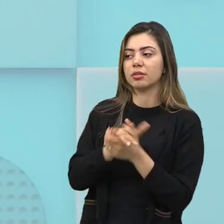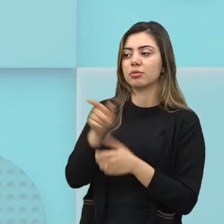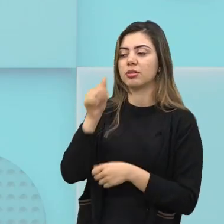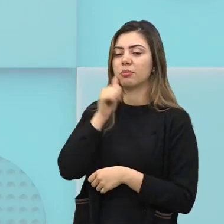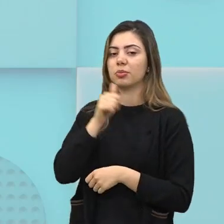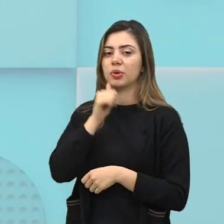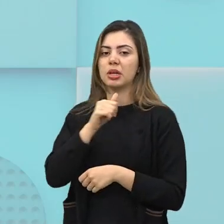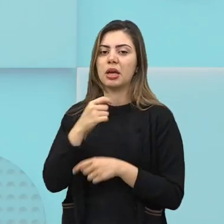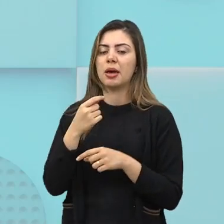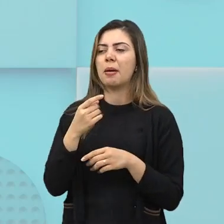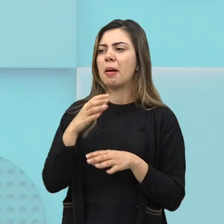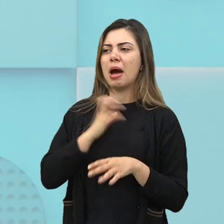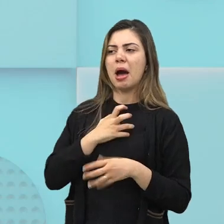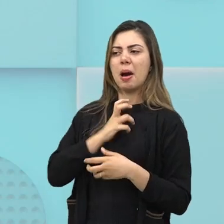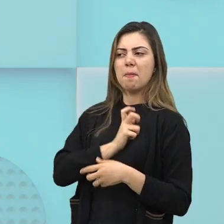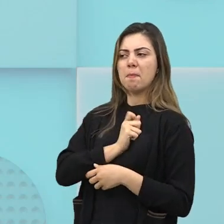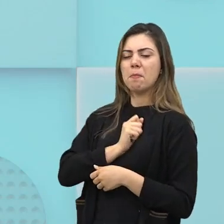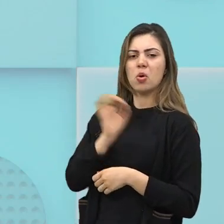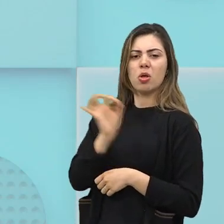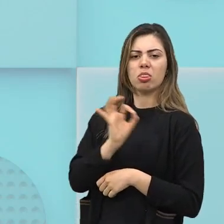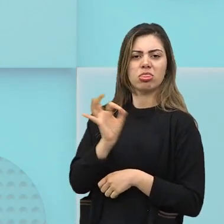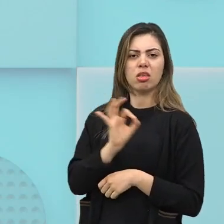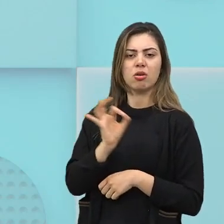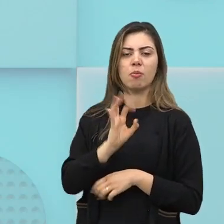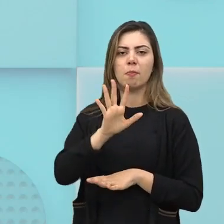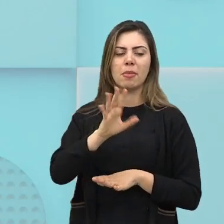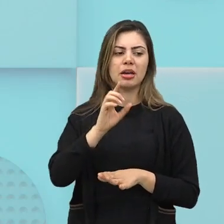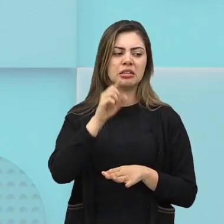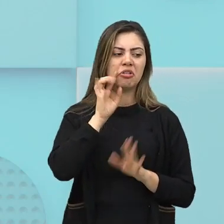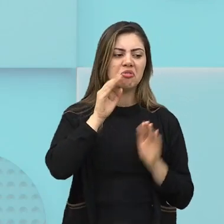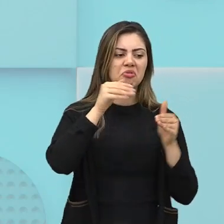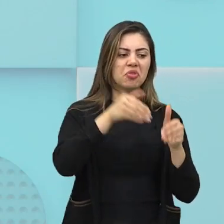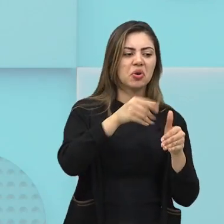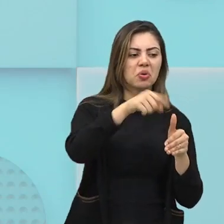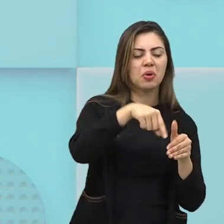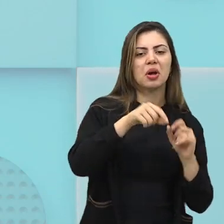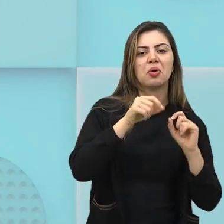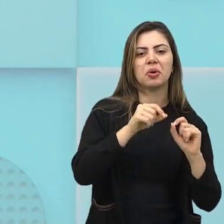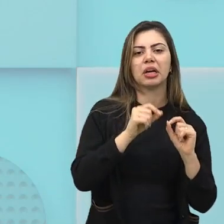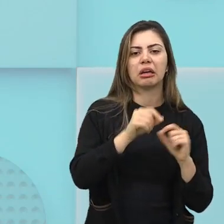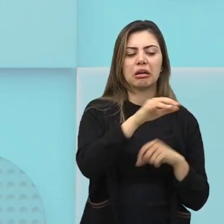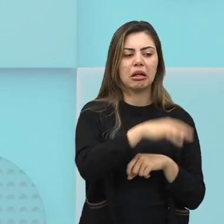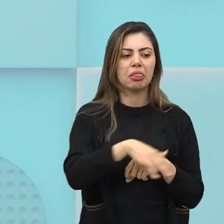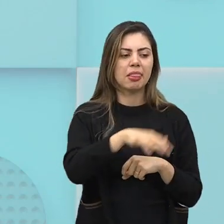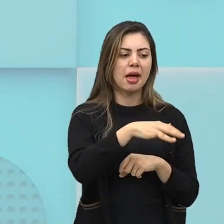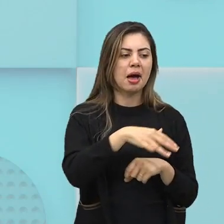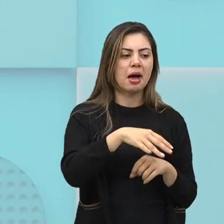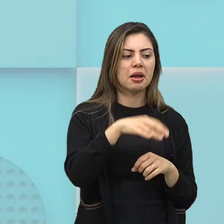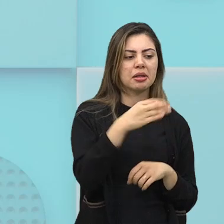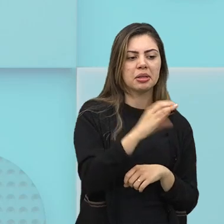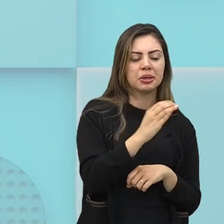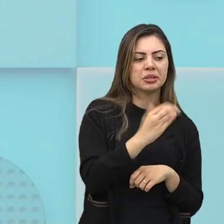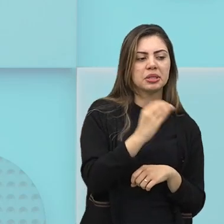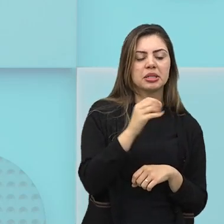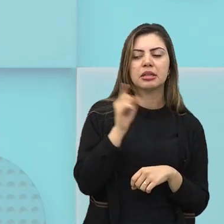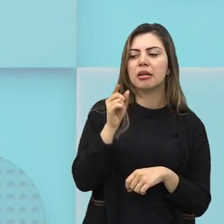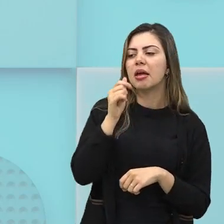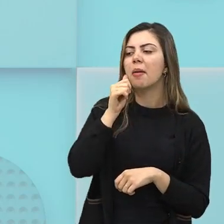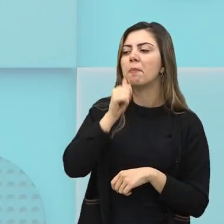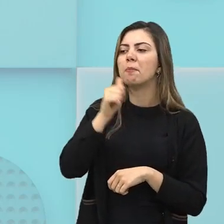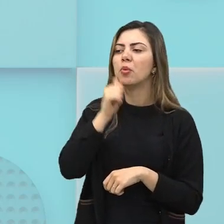mas sim pelo o contexto mais fisiológico, o contexto mais científico,